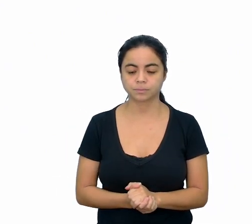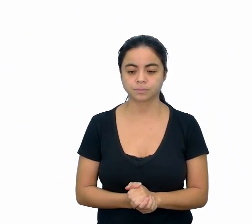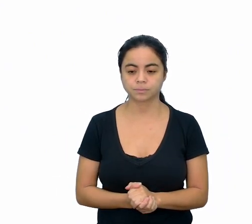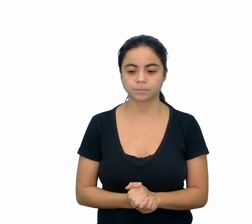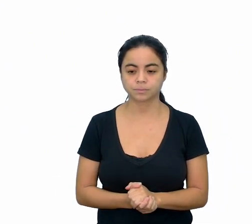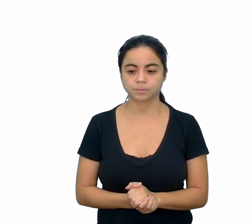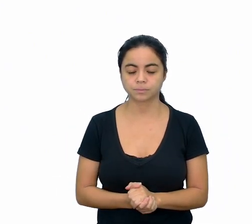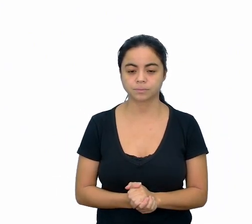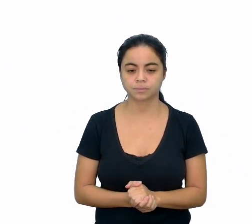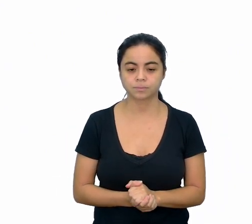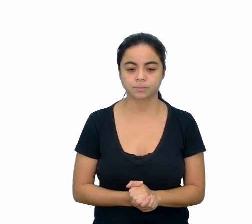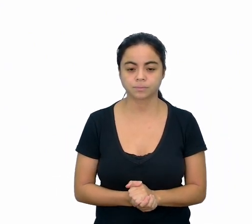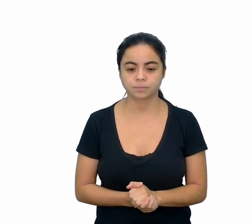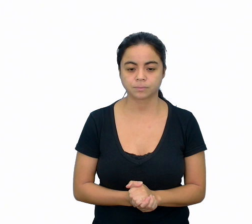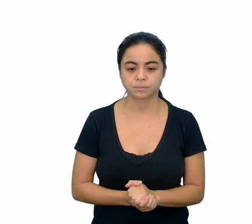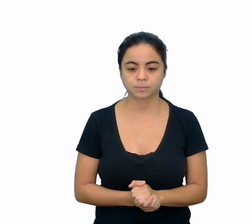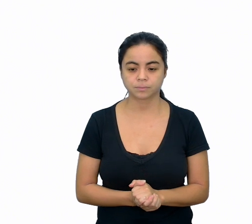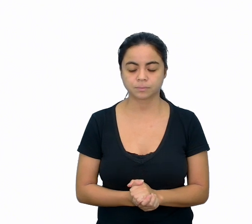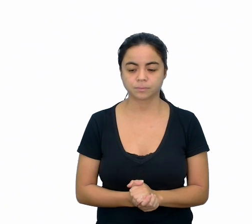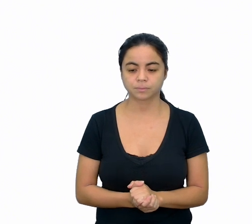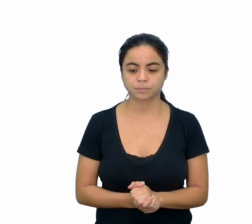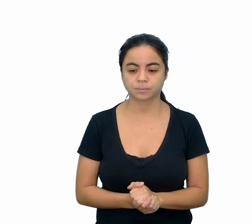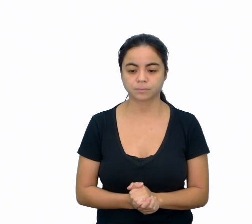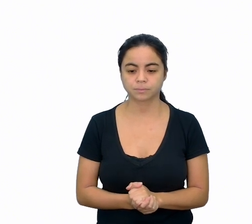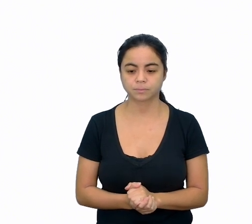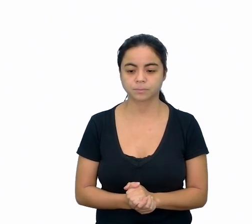a nossa apresentação de hoje.